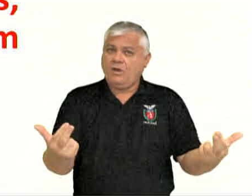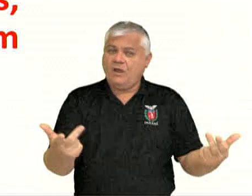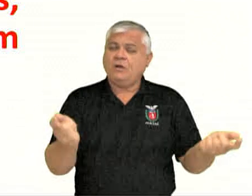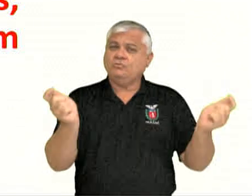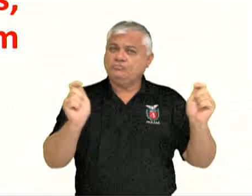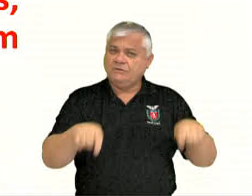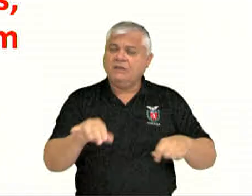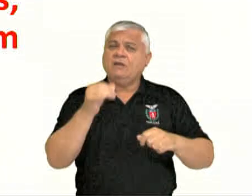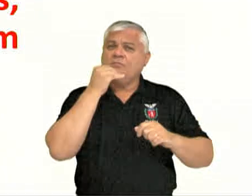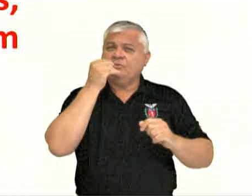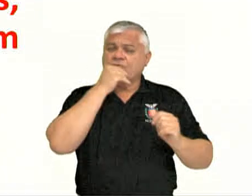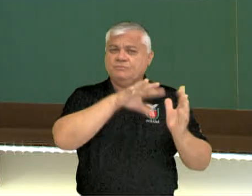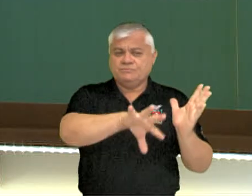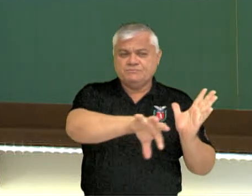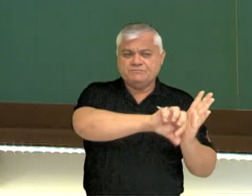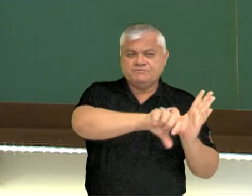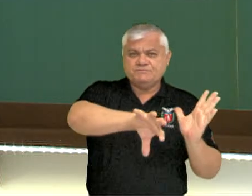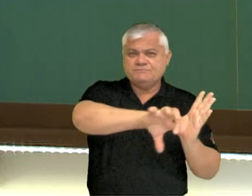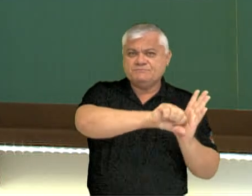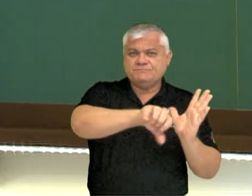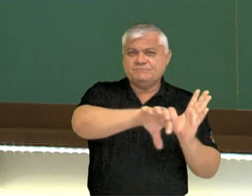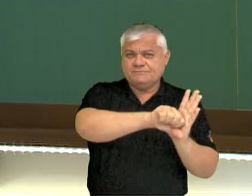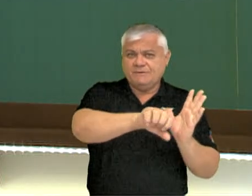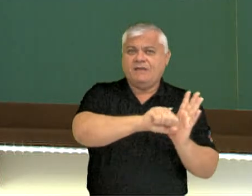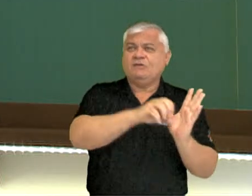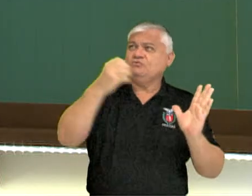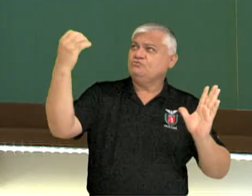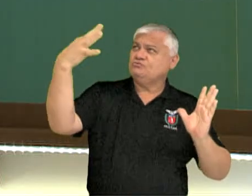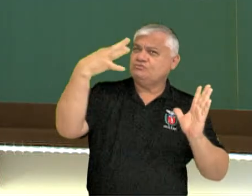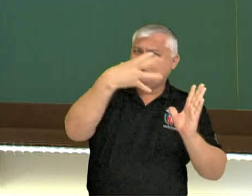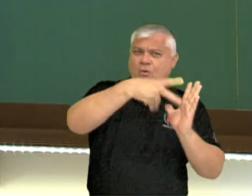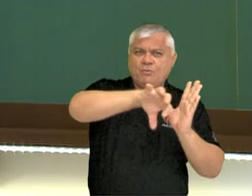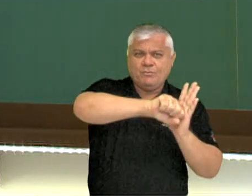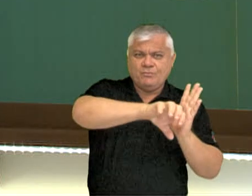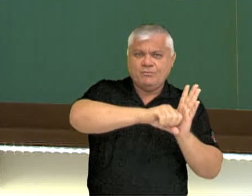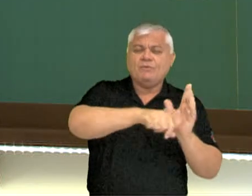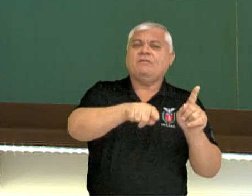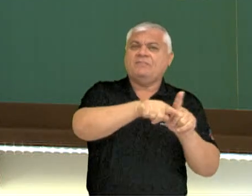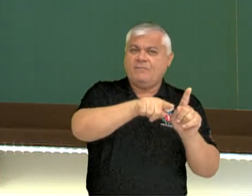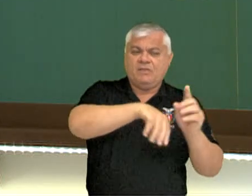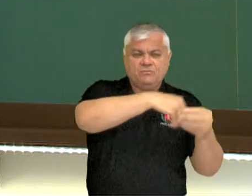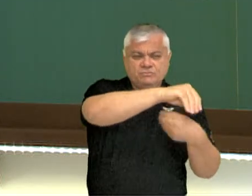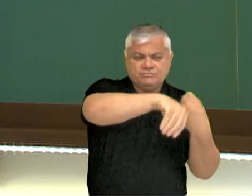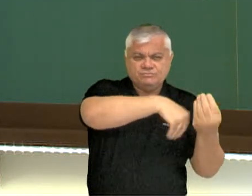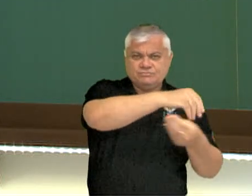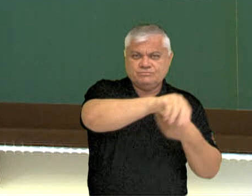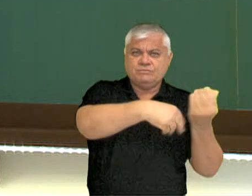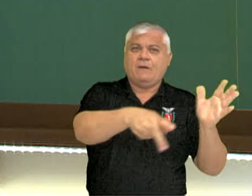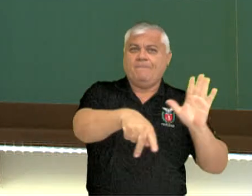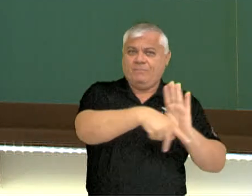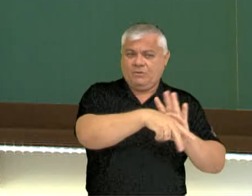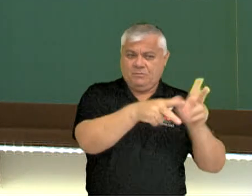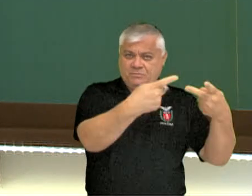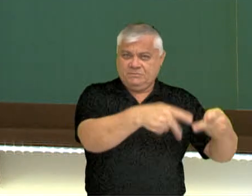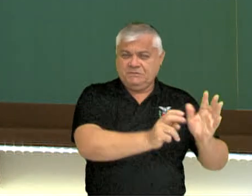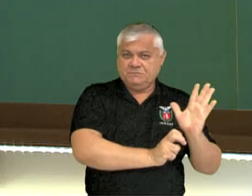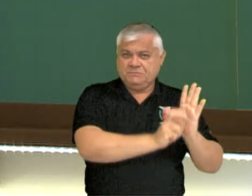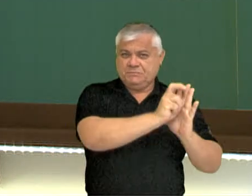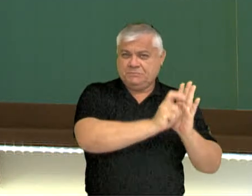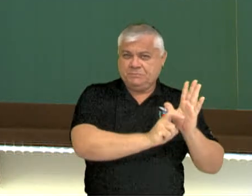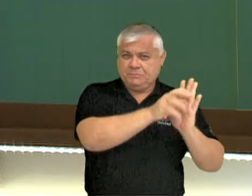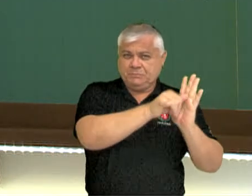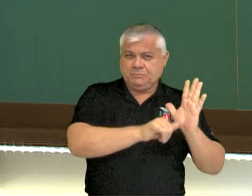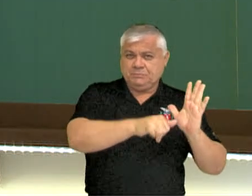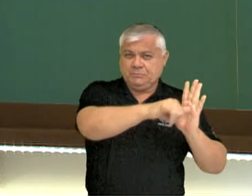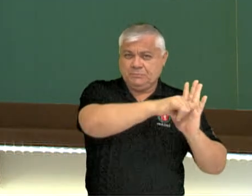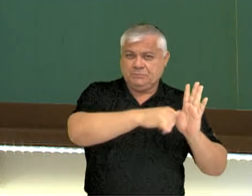de realizar fotossíntese, por isso são considerados seres autotróficos, né, produzindo a própria energia através